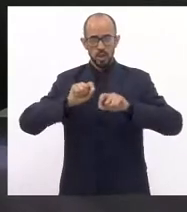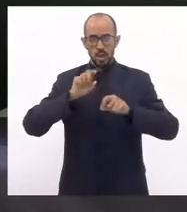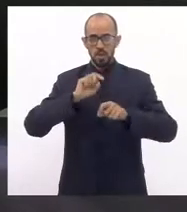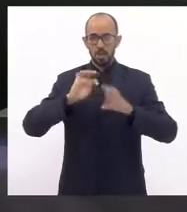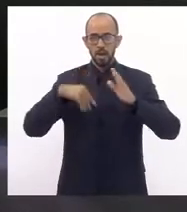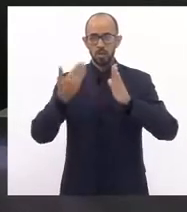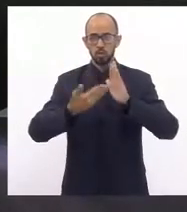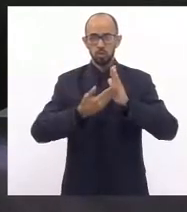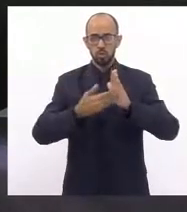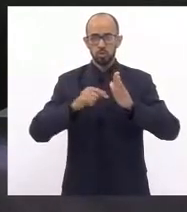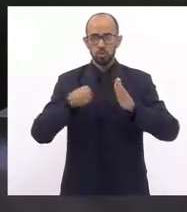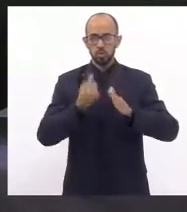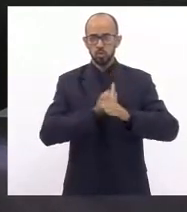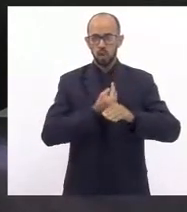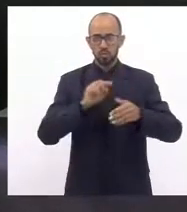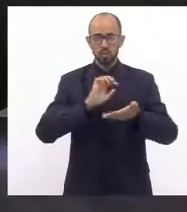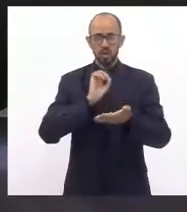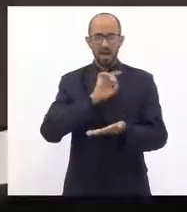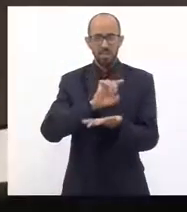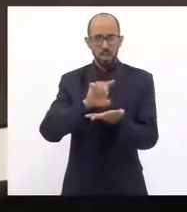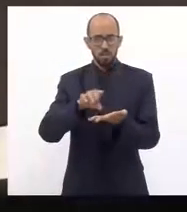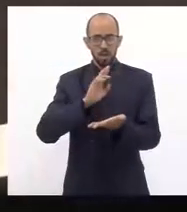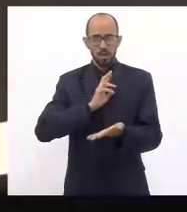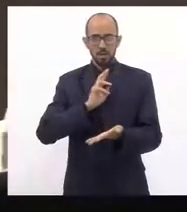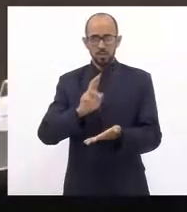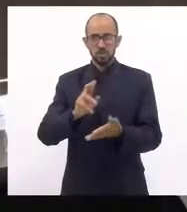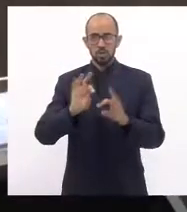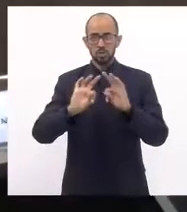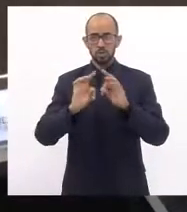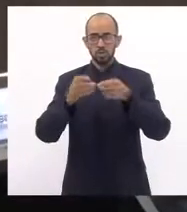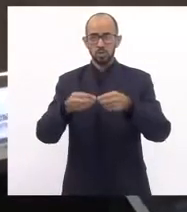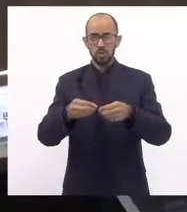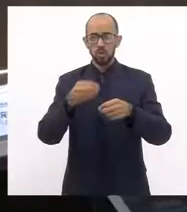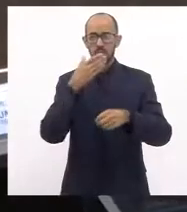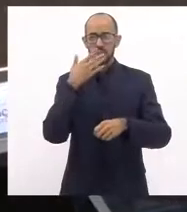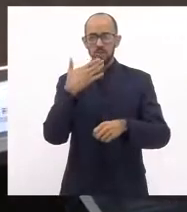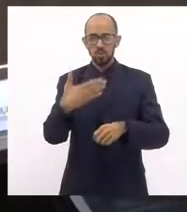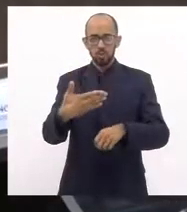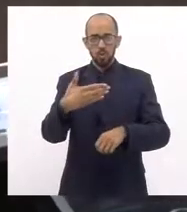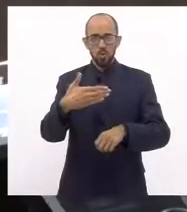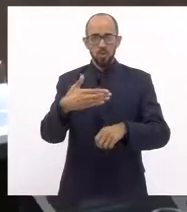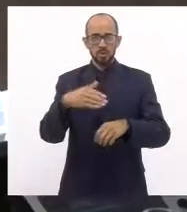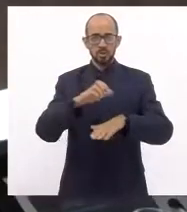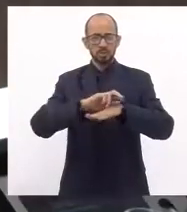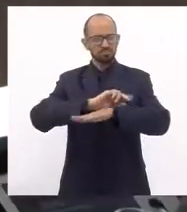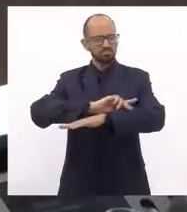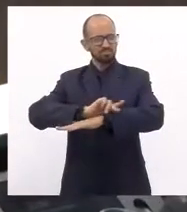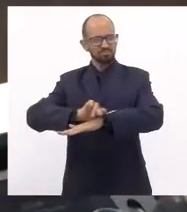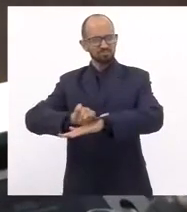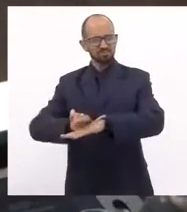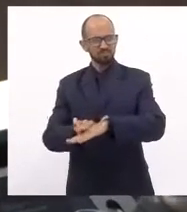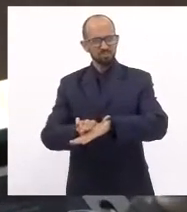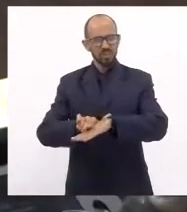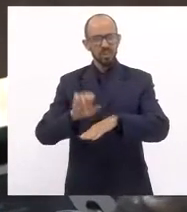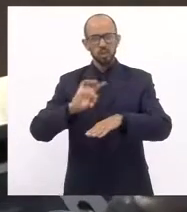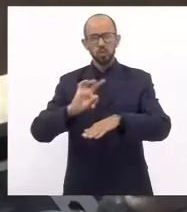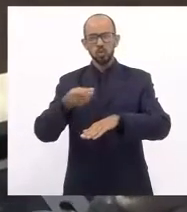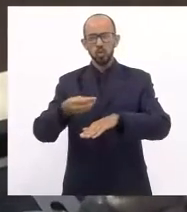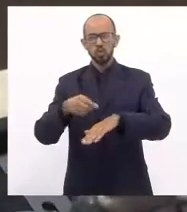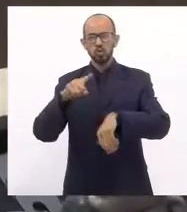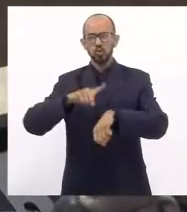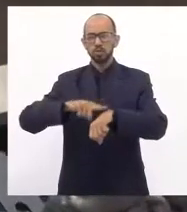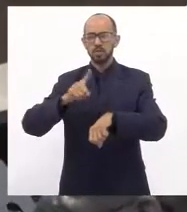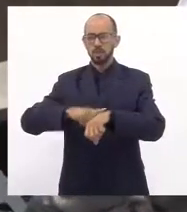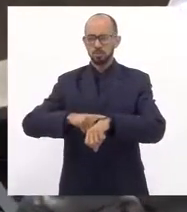em todas as religiões, em todas as cores, etnias, formas, né, em todos os templos. Eu